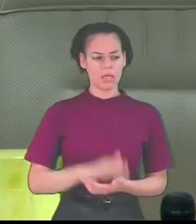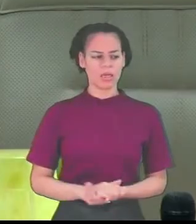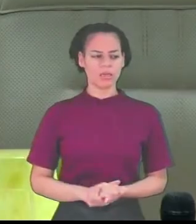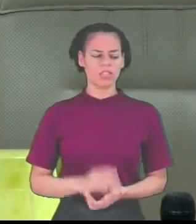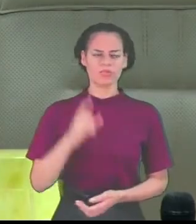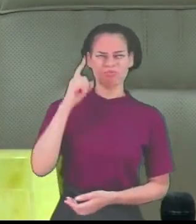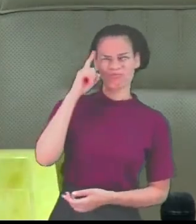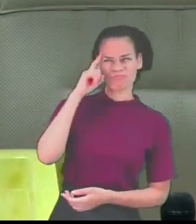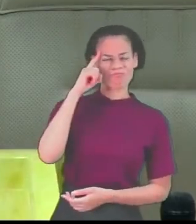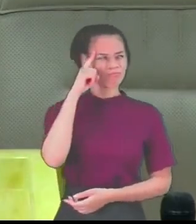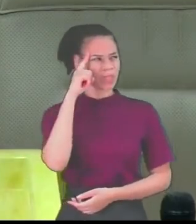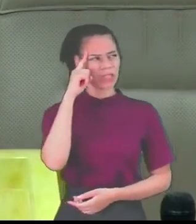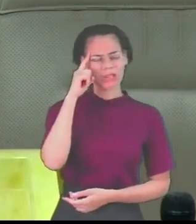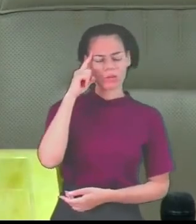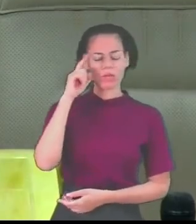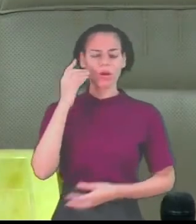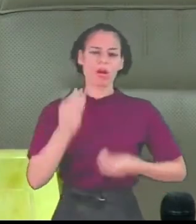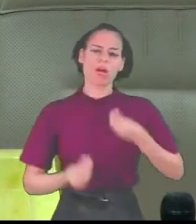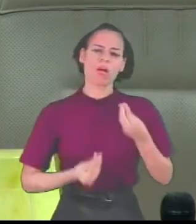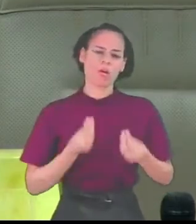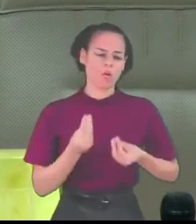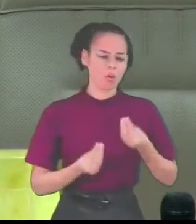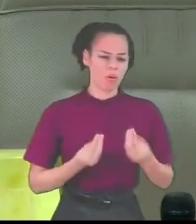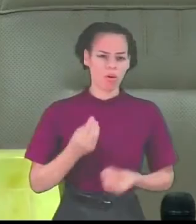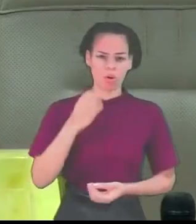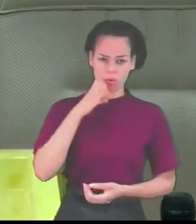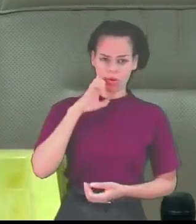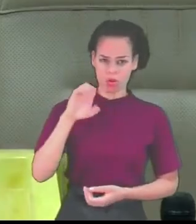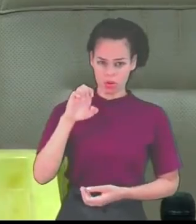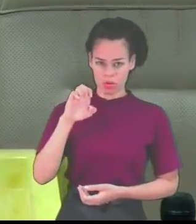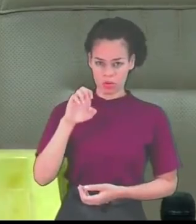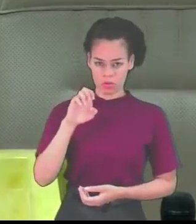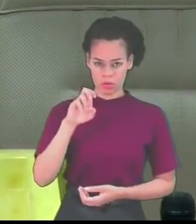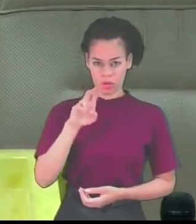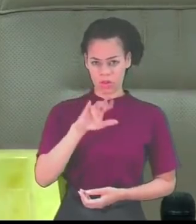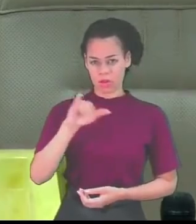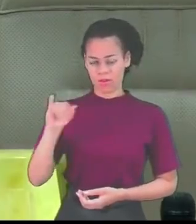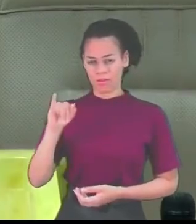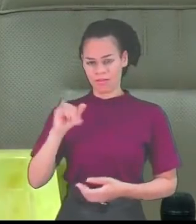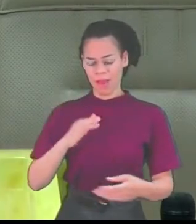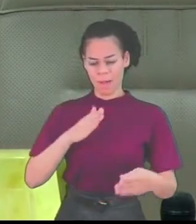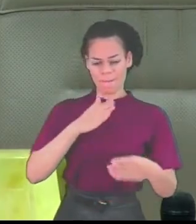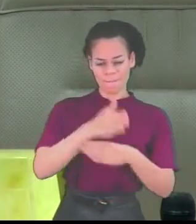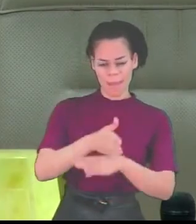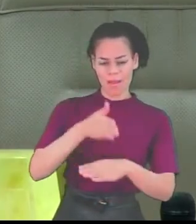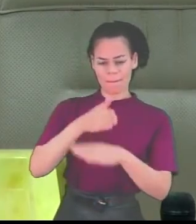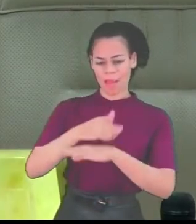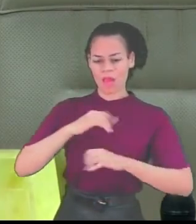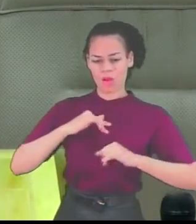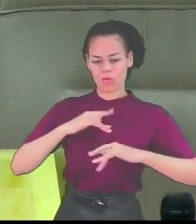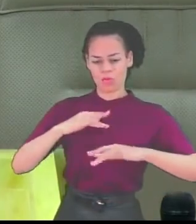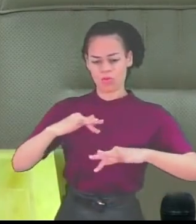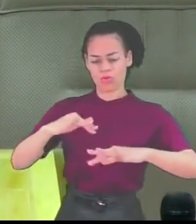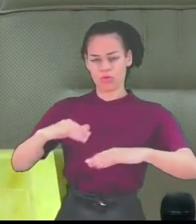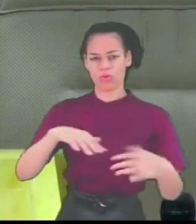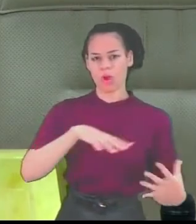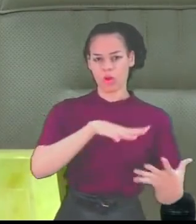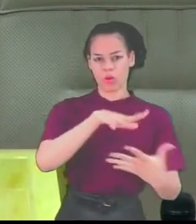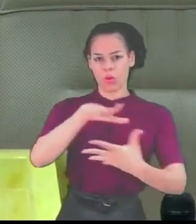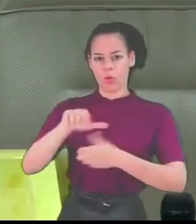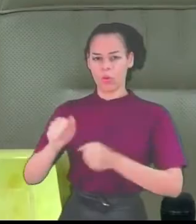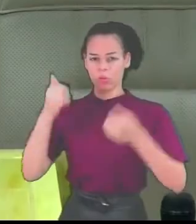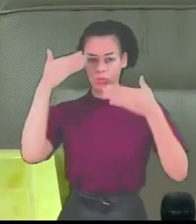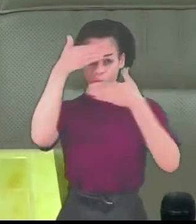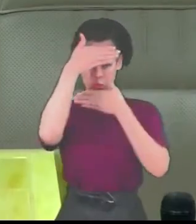interrogam como é que o evangelho vai entrar no mundo muçulmano e se os